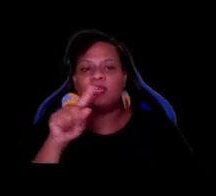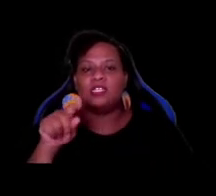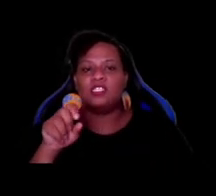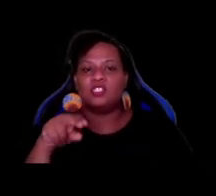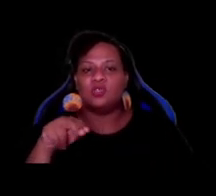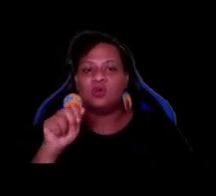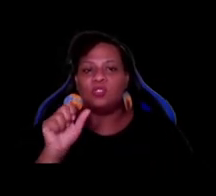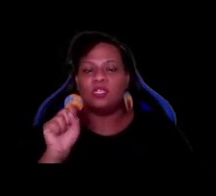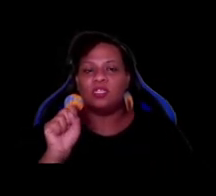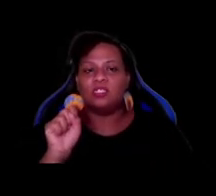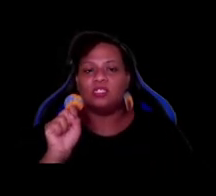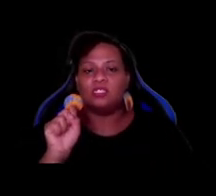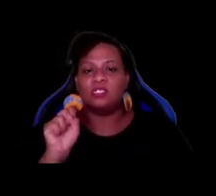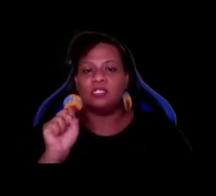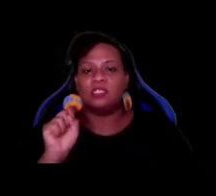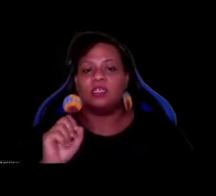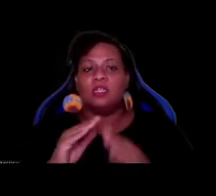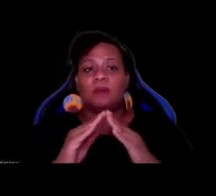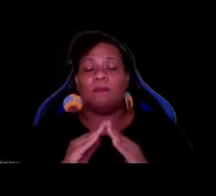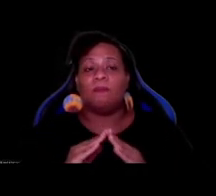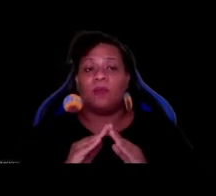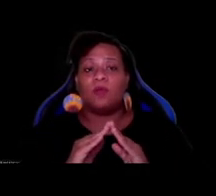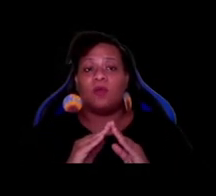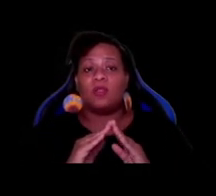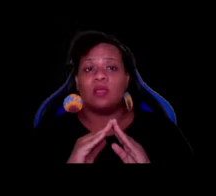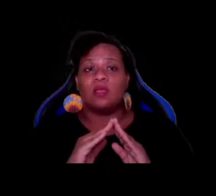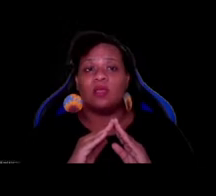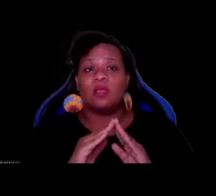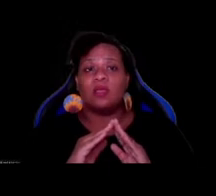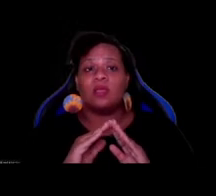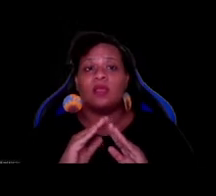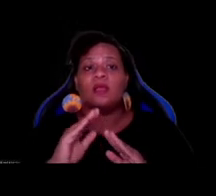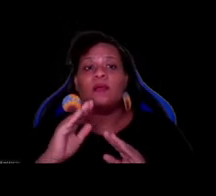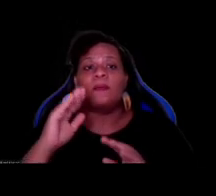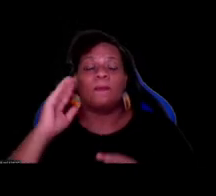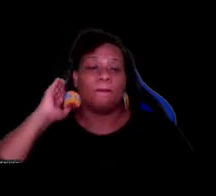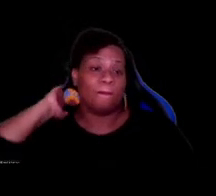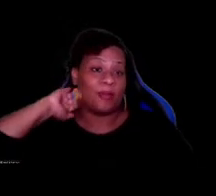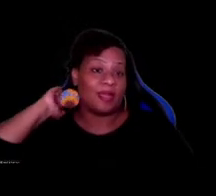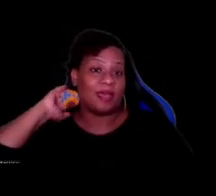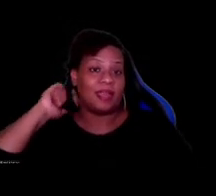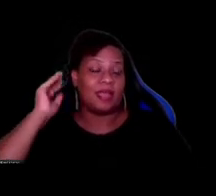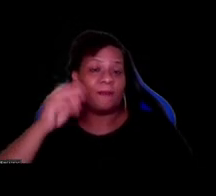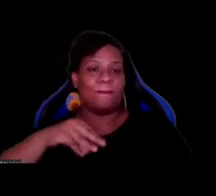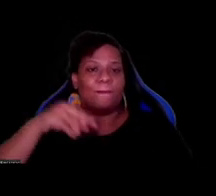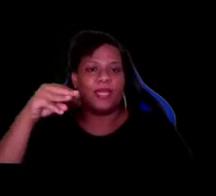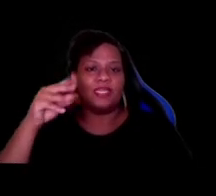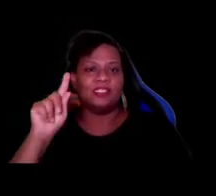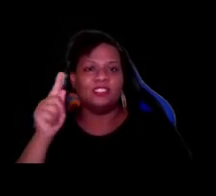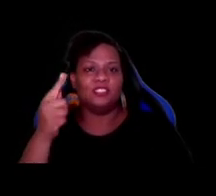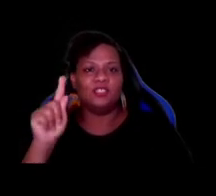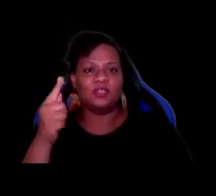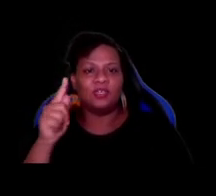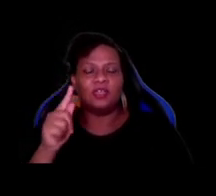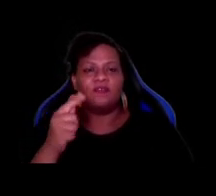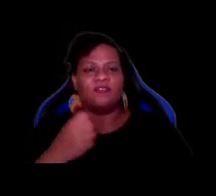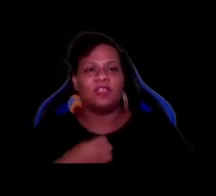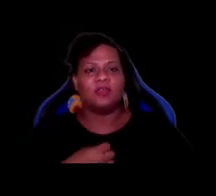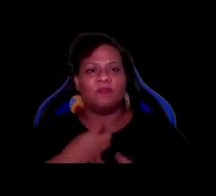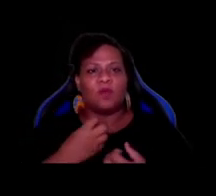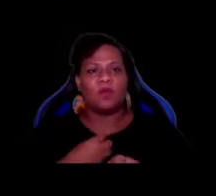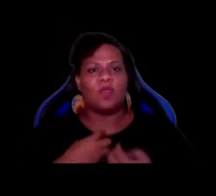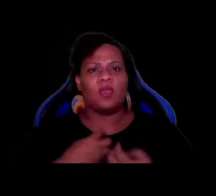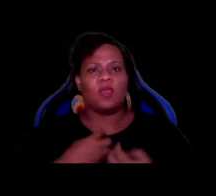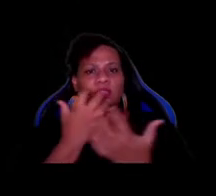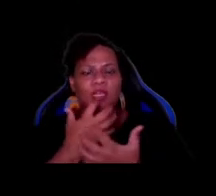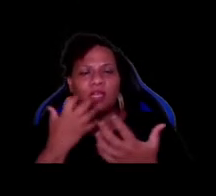mora no Pará. É mestre em geografia, poeta, escritora, compositora, ativista,